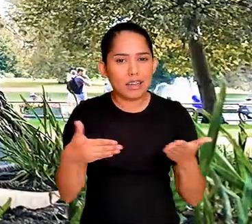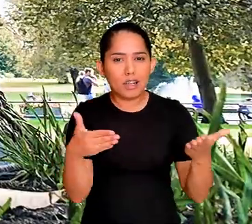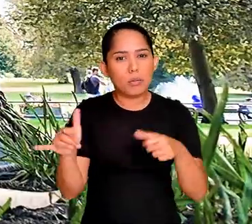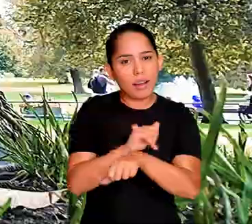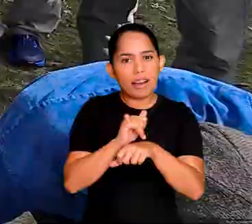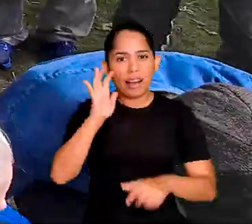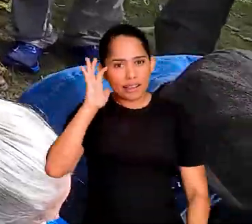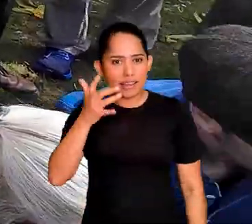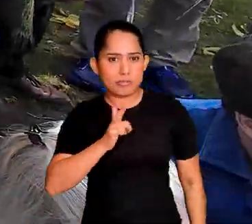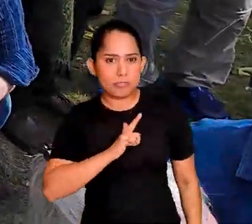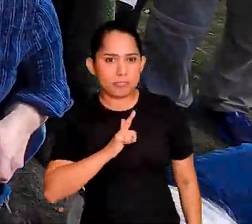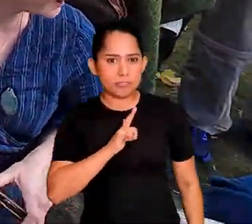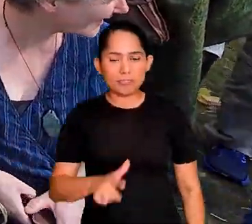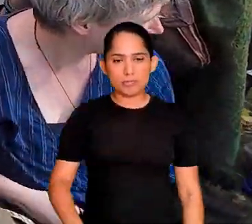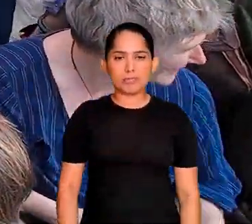dá soluções